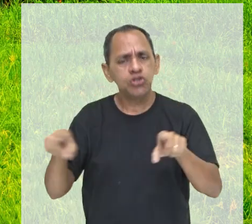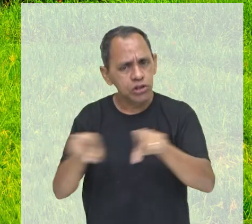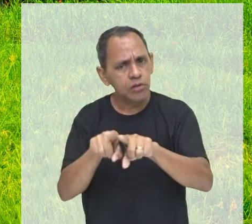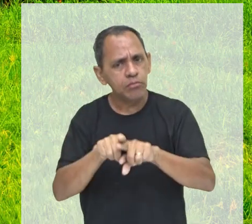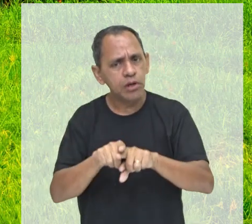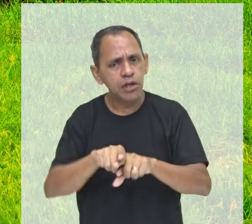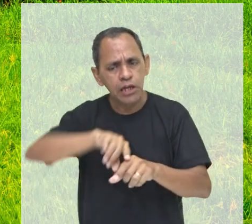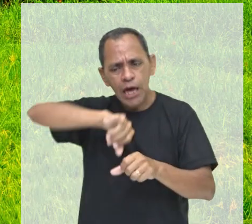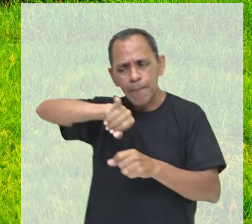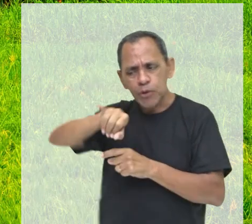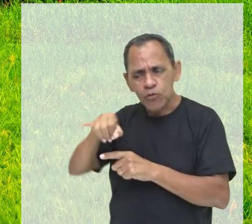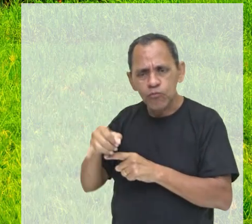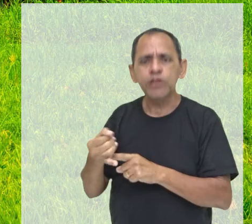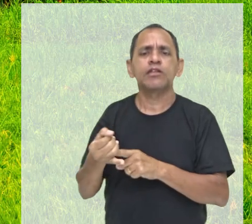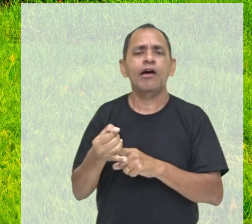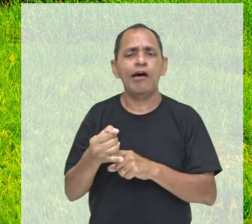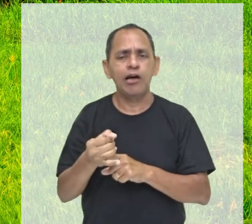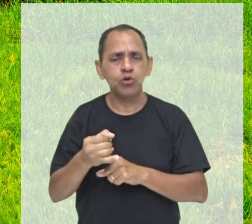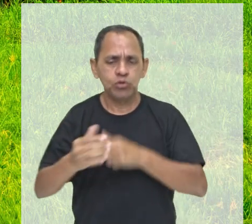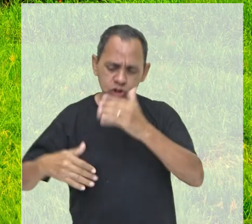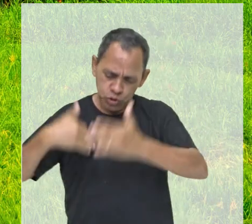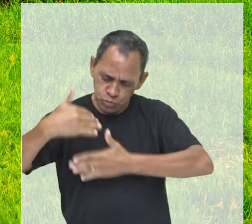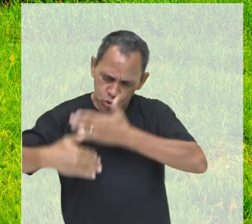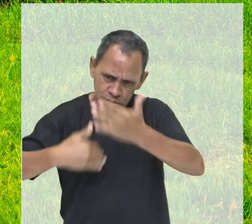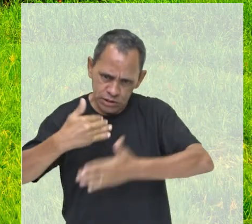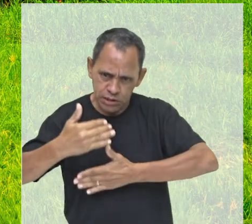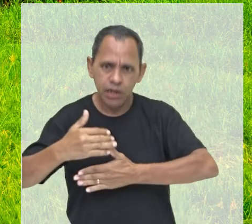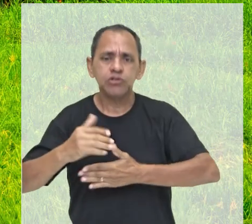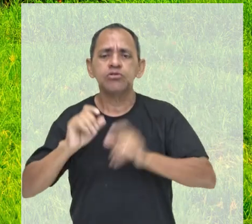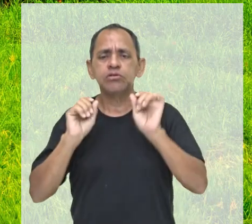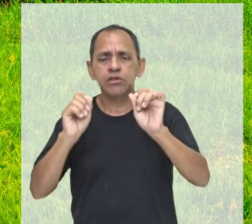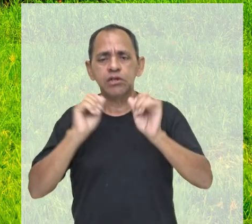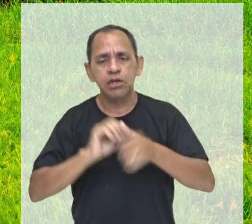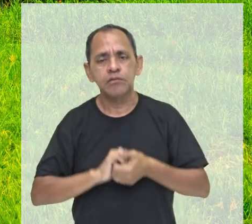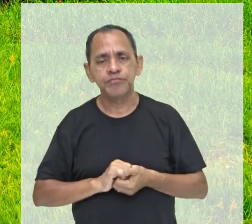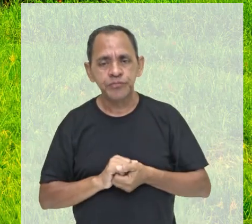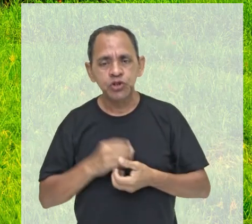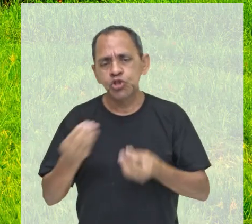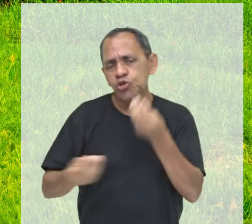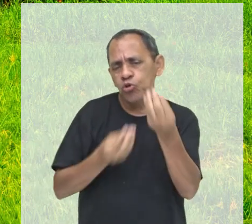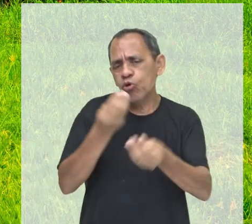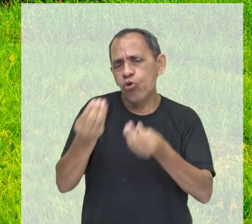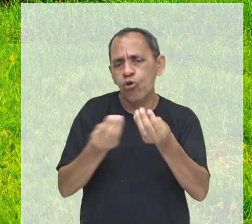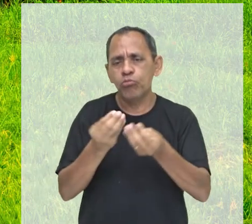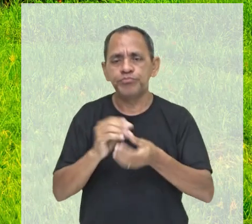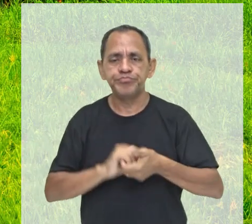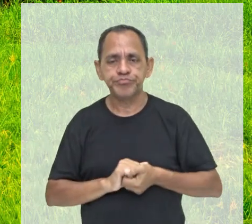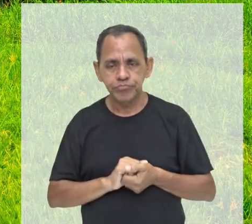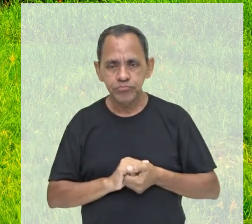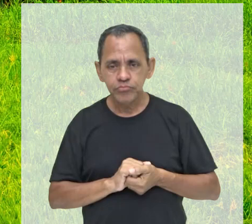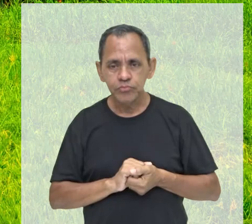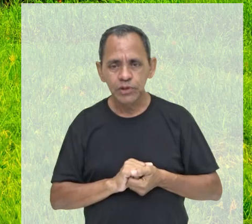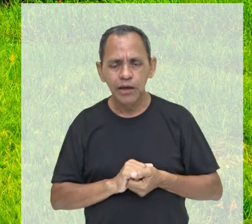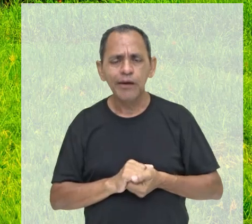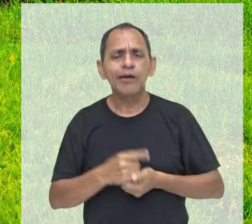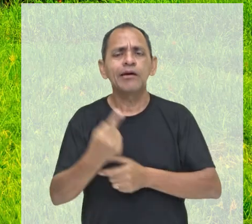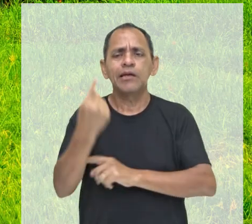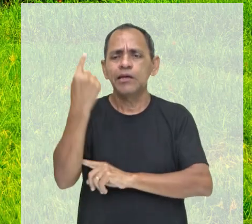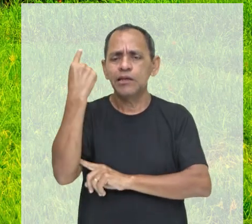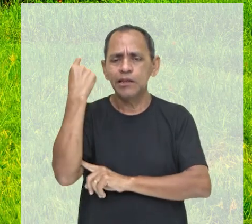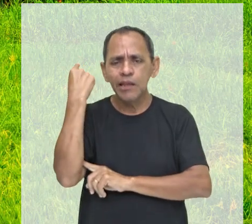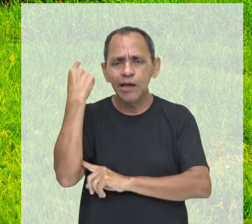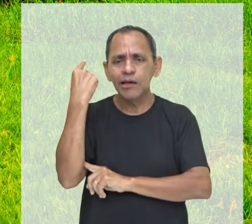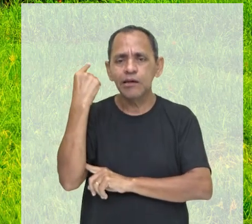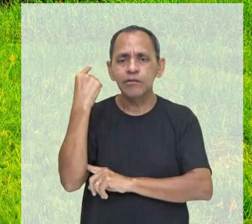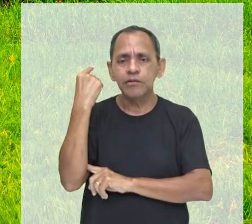né, todo esse processo aí de desenvolvimento, o campo ele também não fica para trás, ele começa também a se